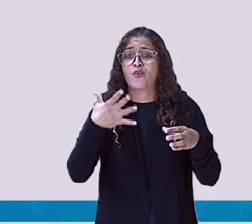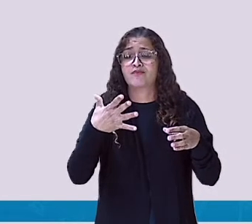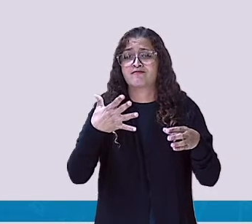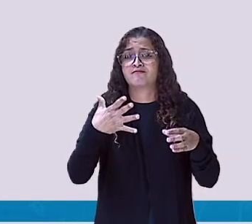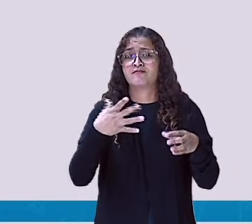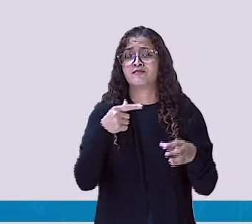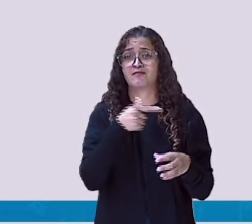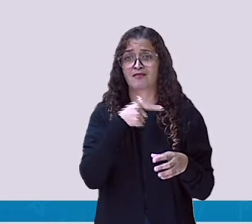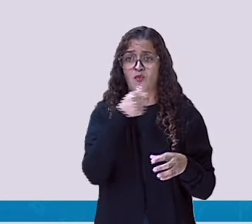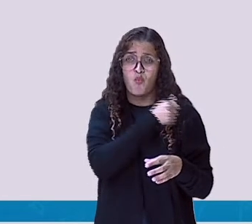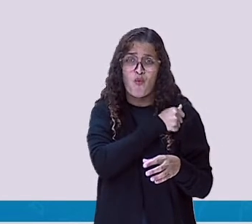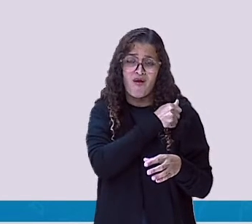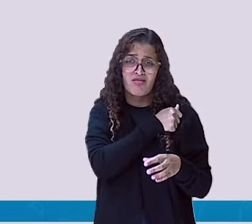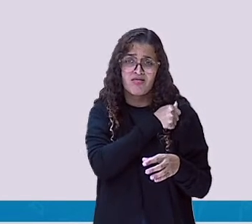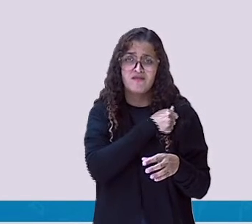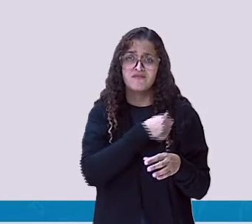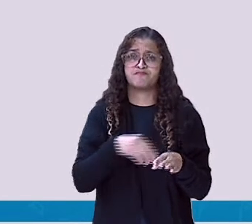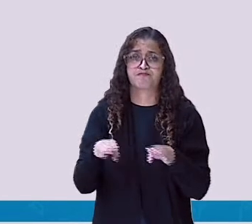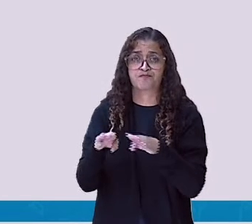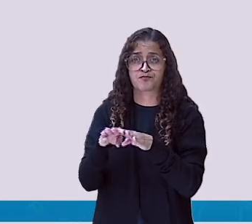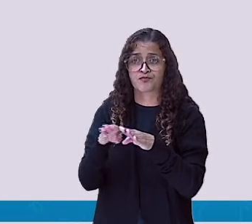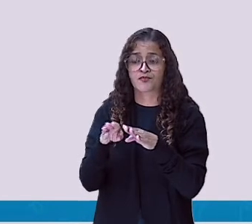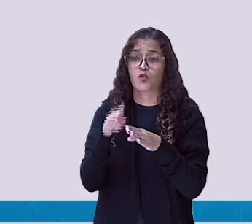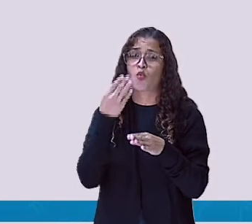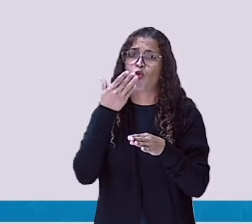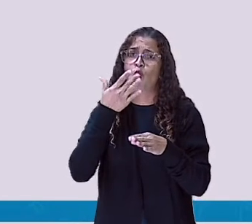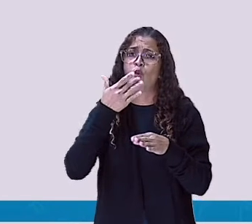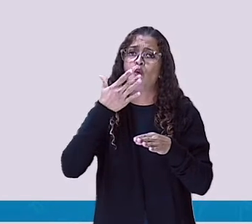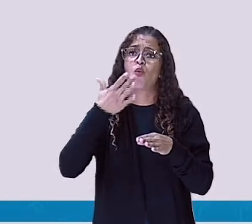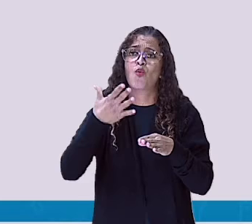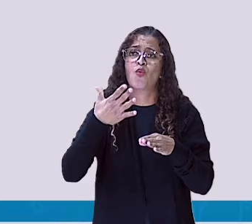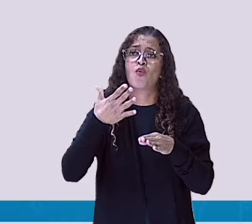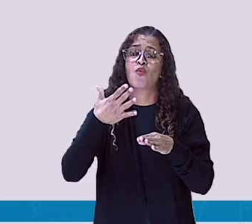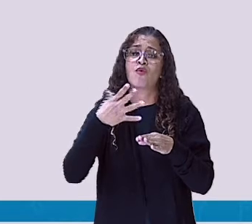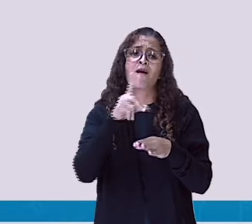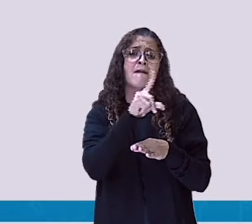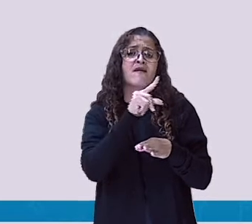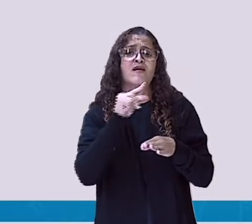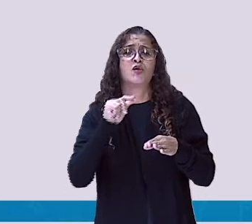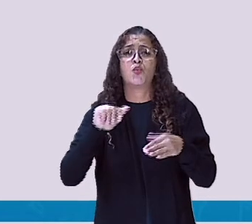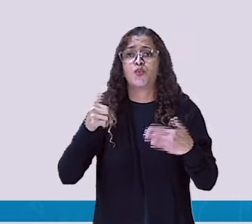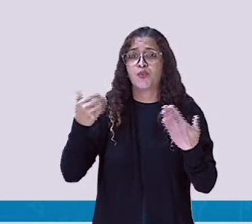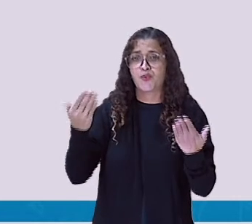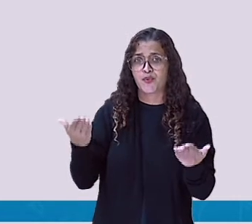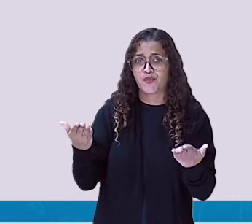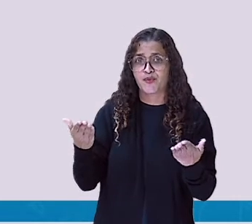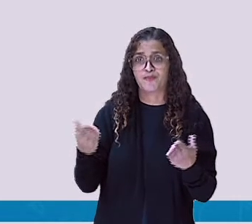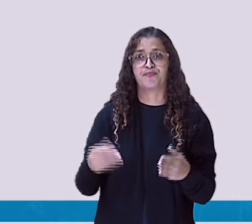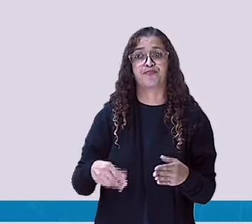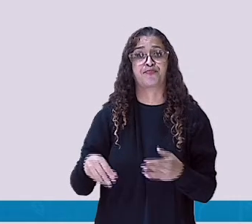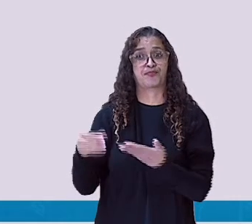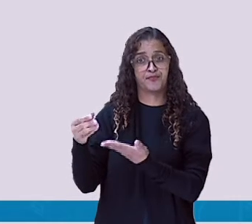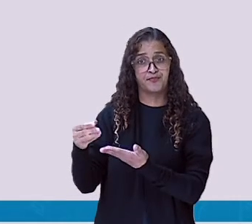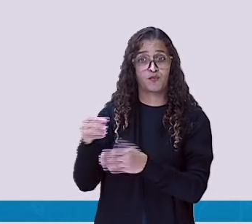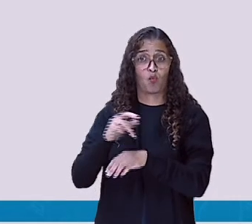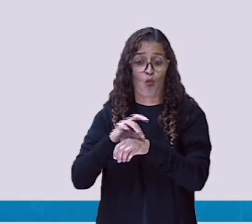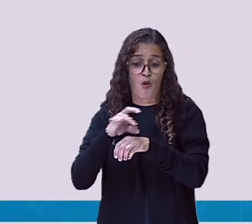E aí, nós vamos colocar as cores e as preferências. Então, preto, 6 alunos preferiram